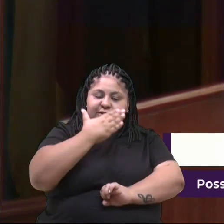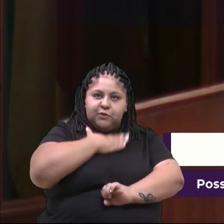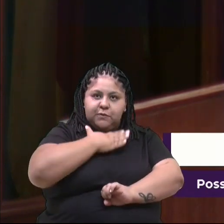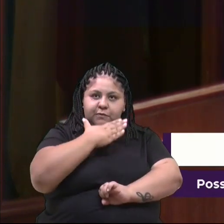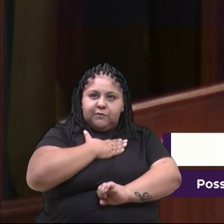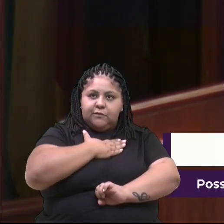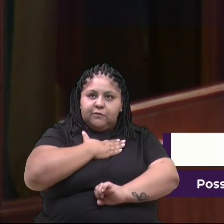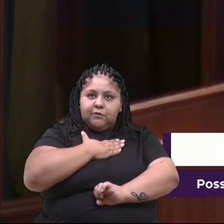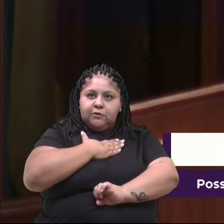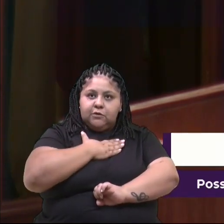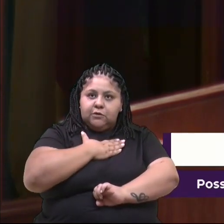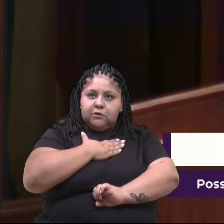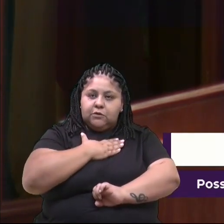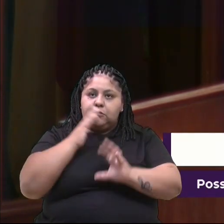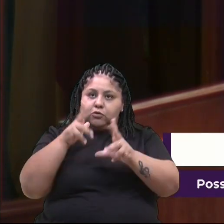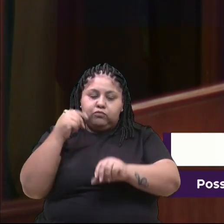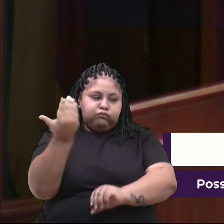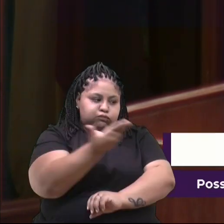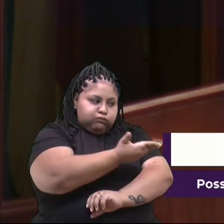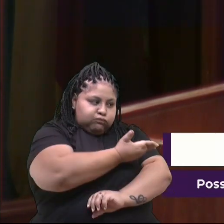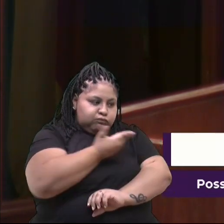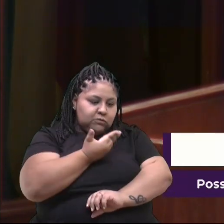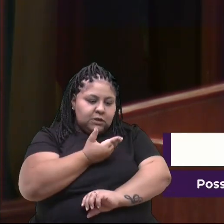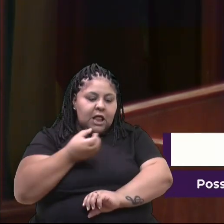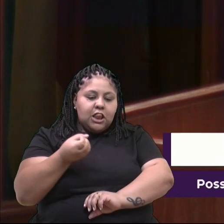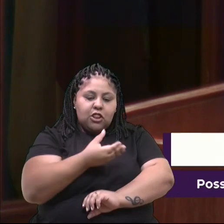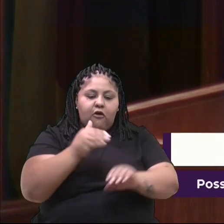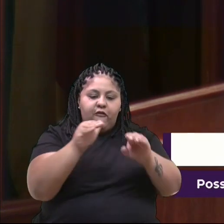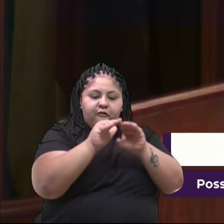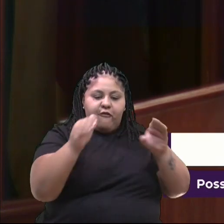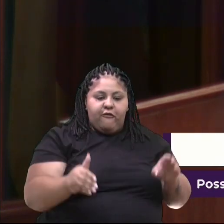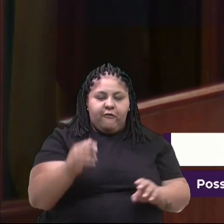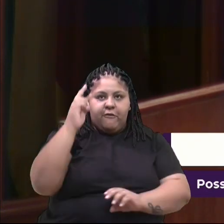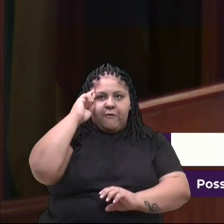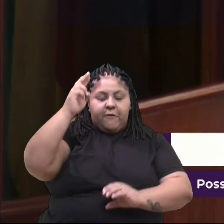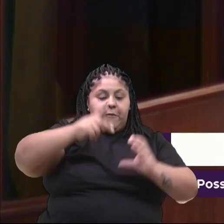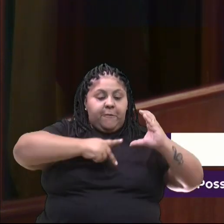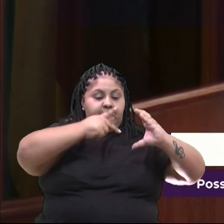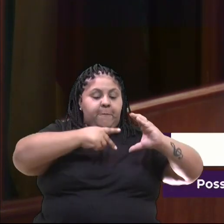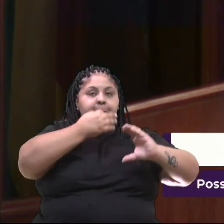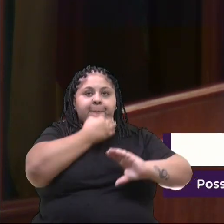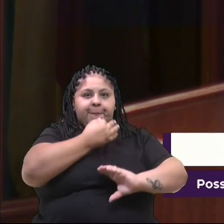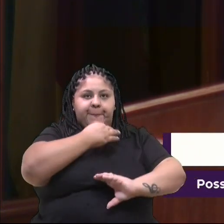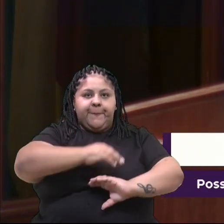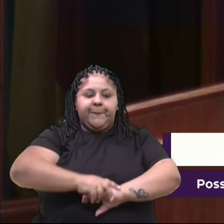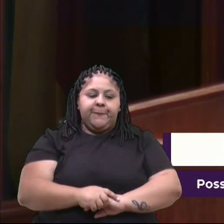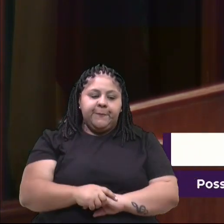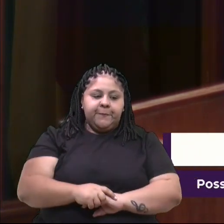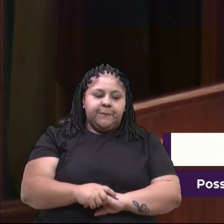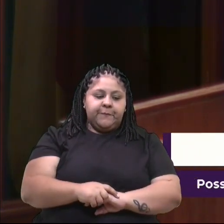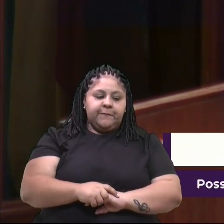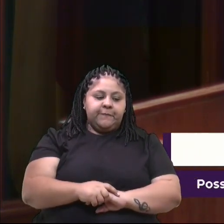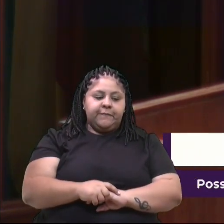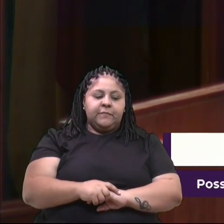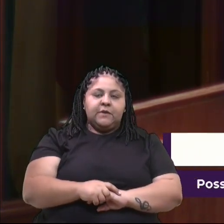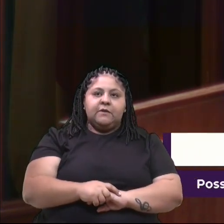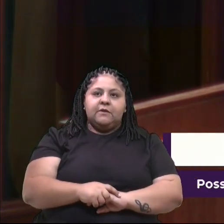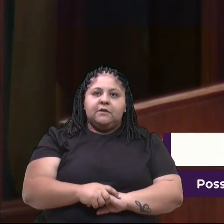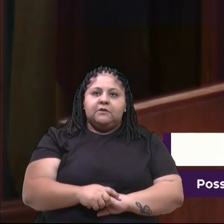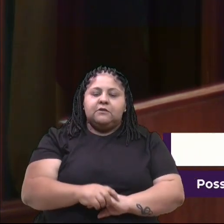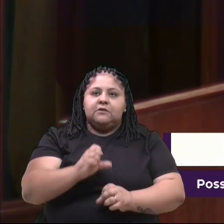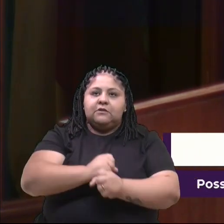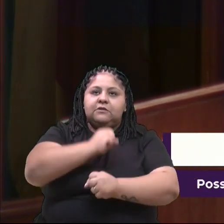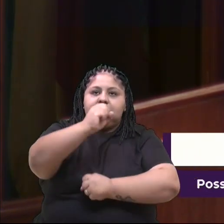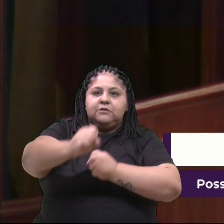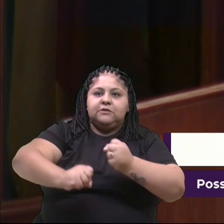e conosco, da nova mesa diretora da Câmara de Vereadores de Caxias do Sul. E um ano